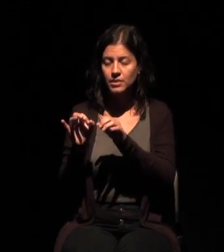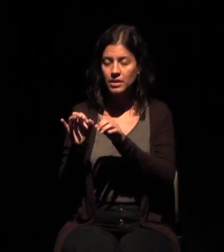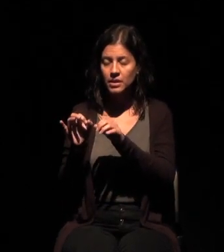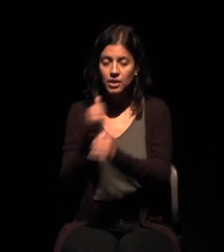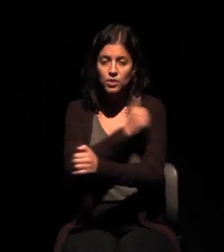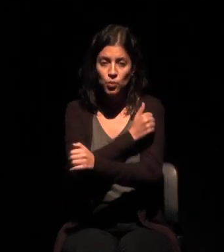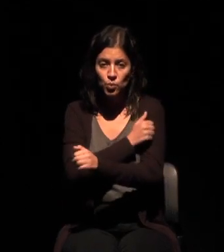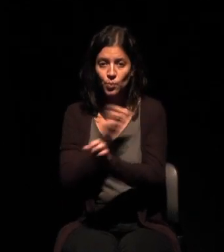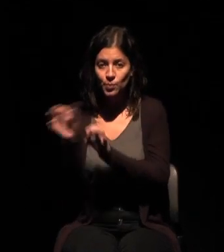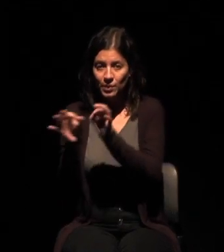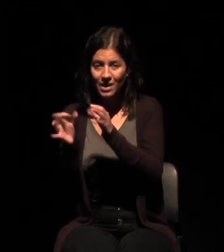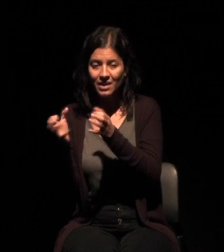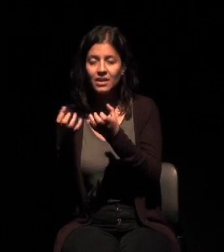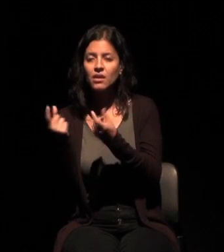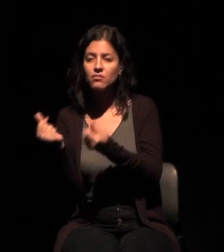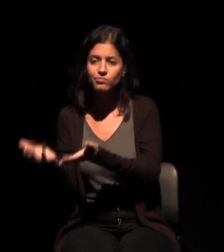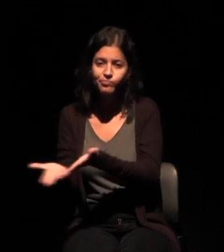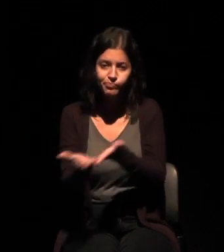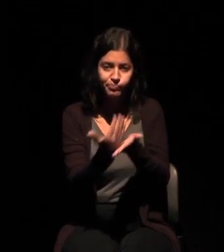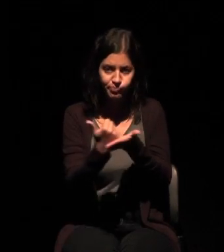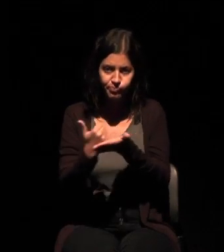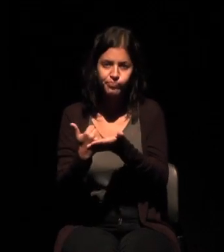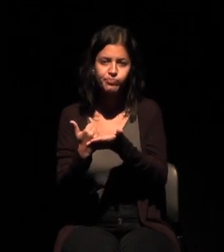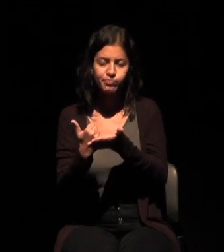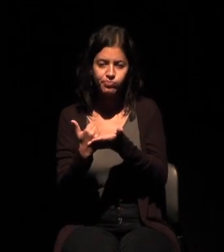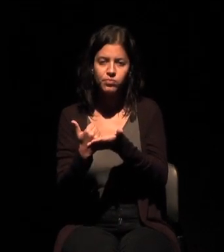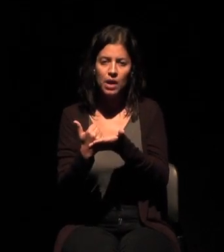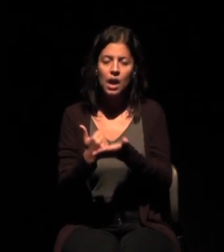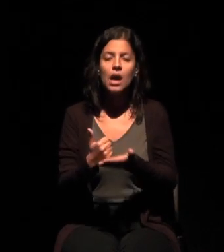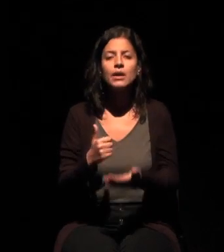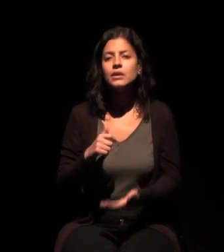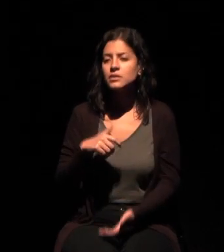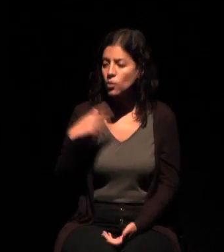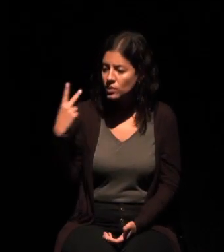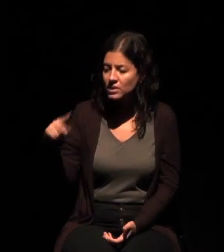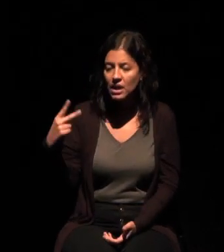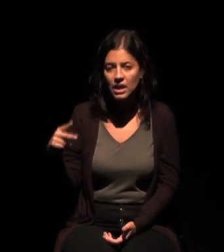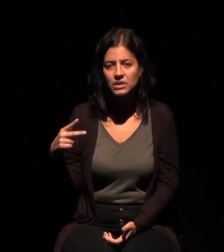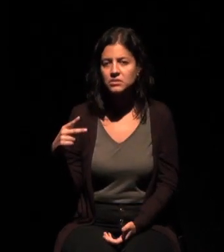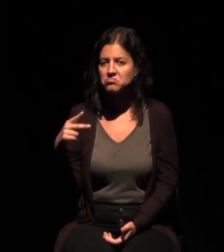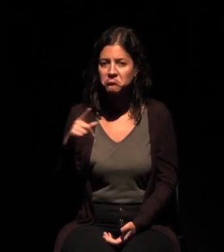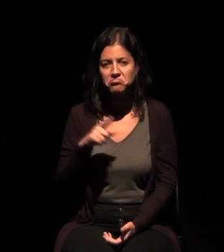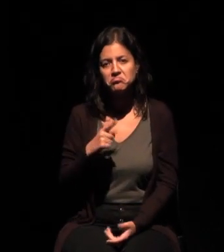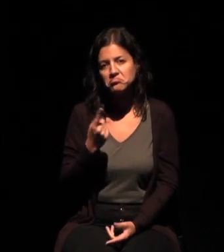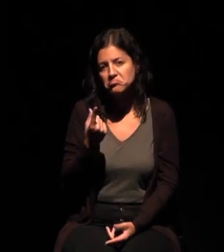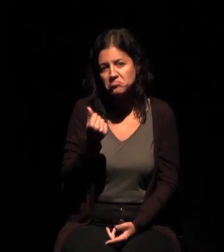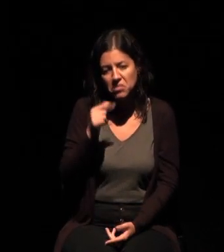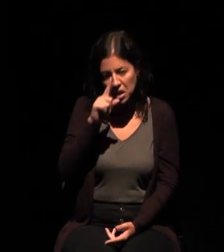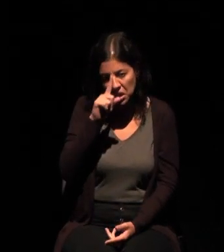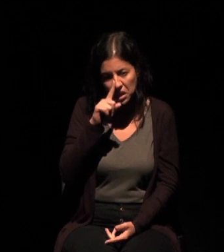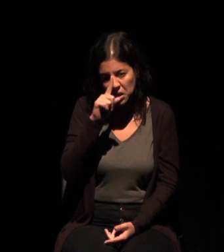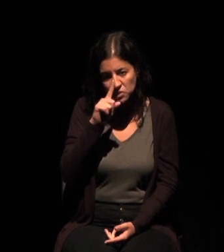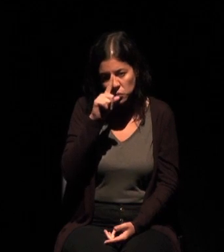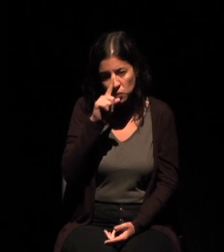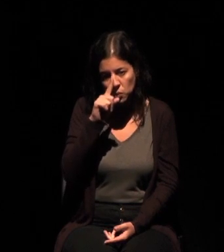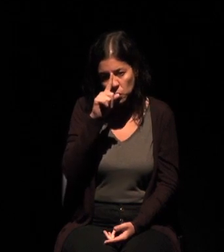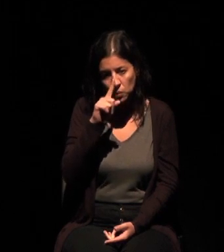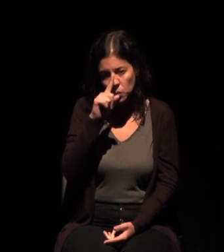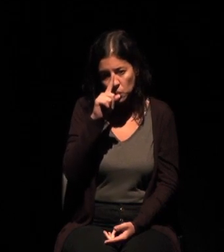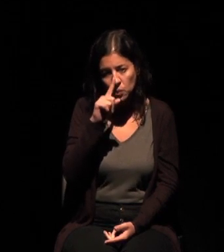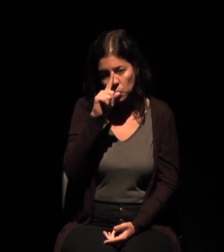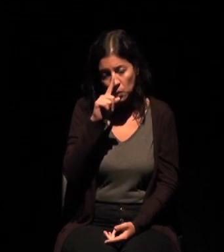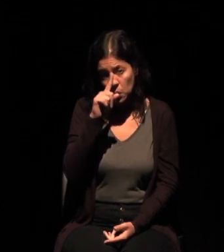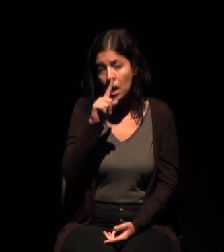empresas ou seja nunca não era capital deus portanto aqui a evolução do risco deus era muito é era muito muito